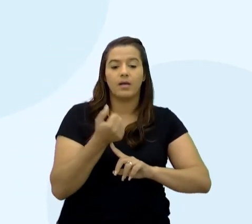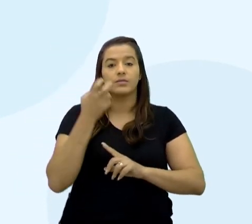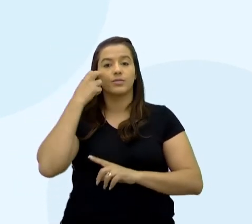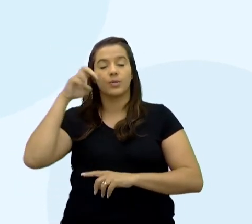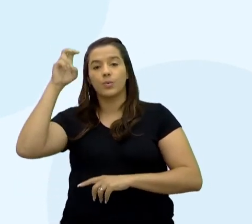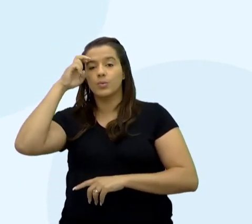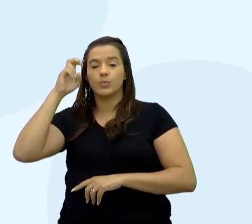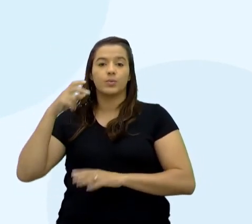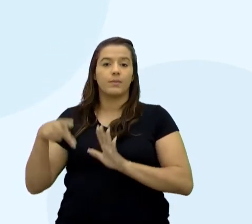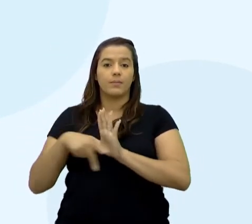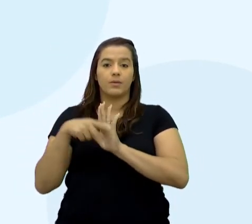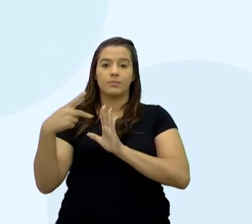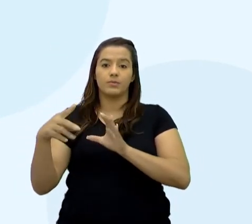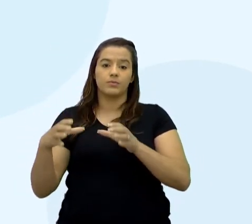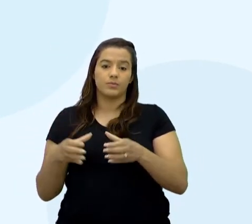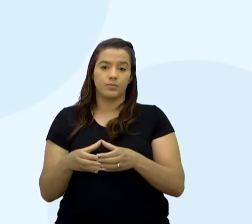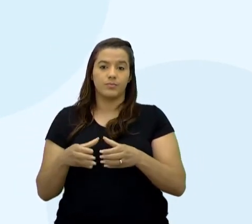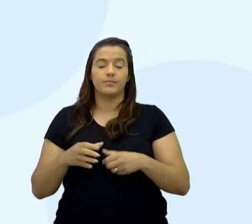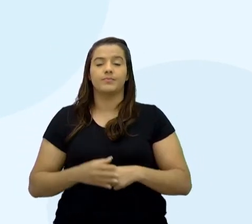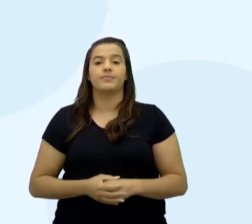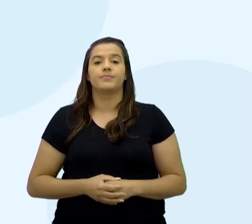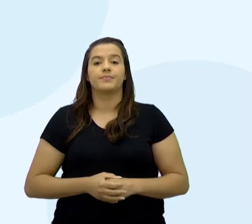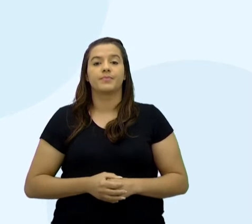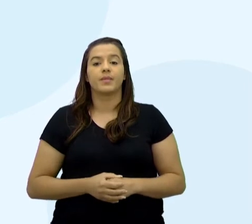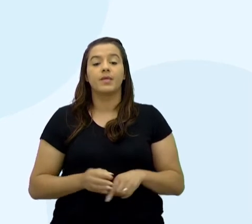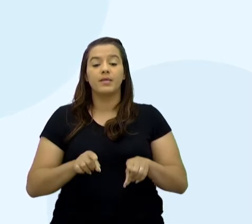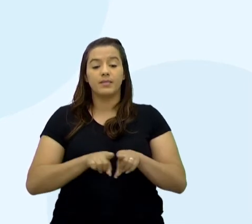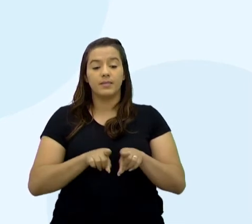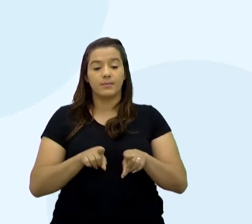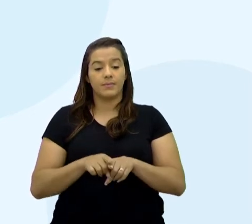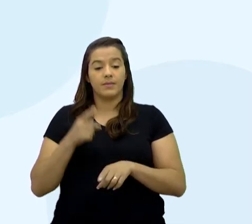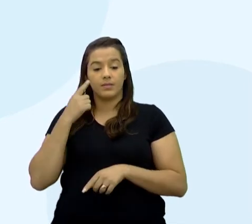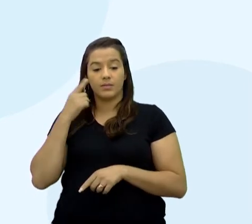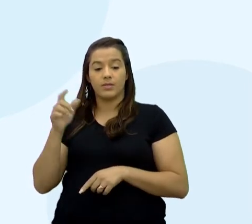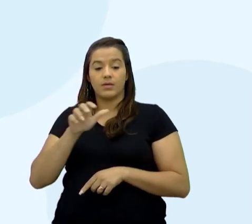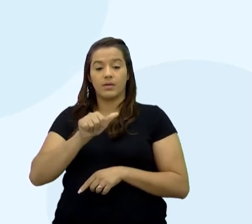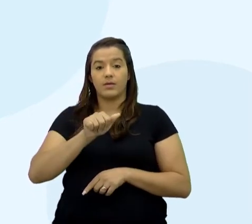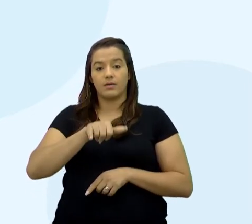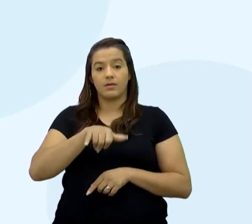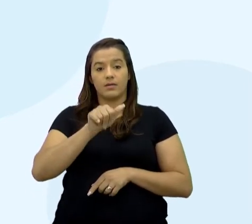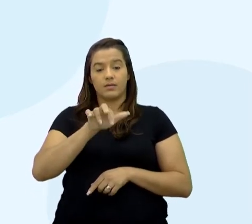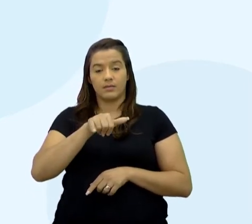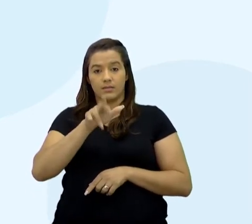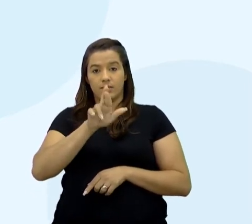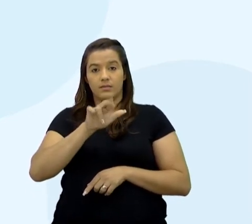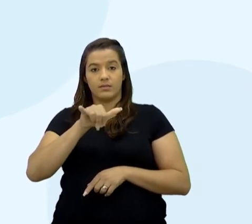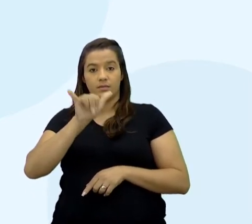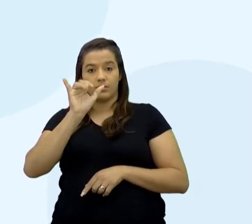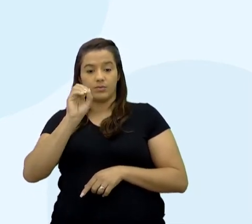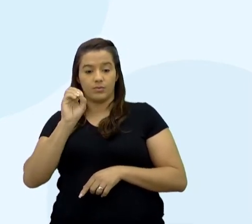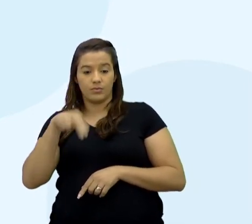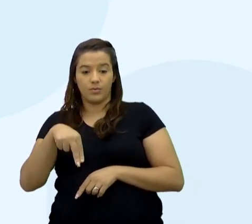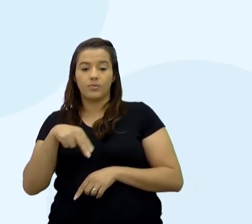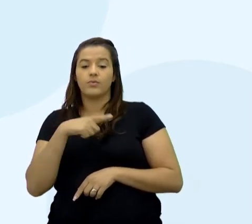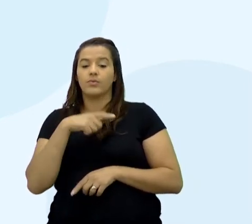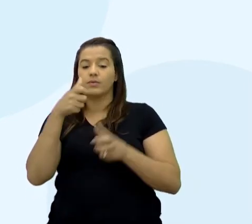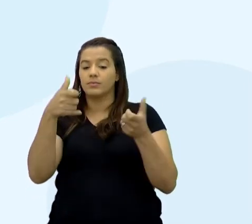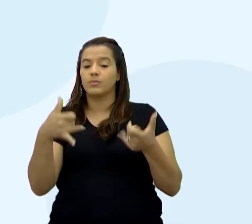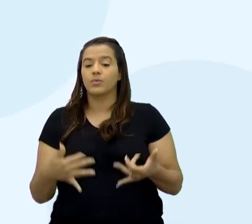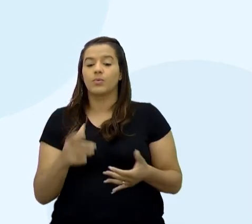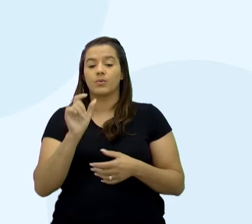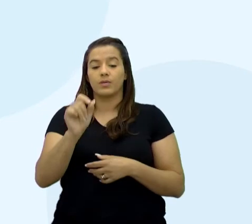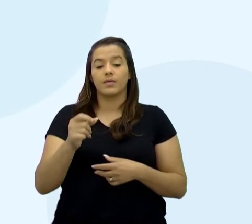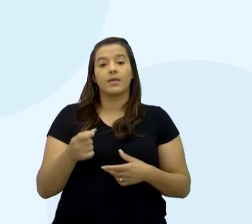cultura. Arion Rodrigues, professor de letras da Universidade de Brasília, explicou ao Plenarinho que a